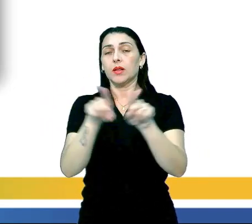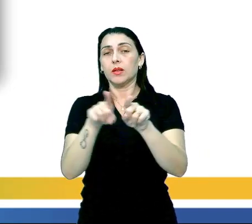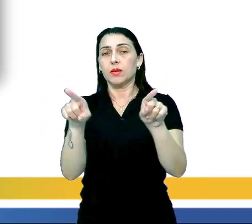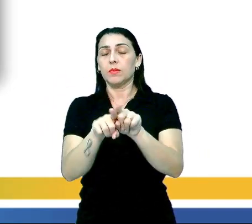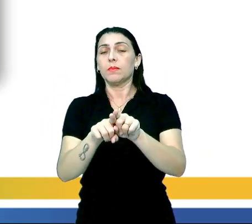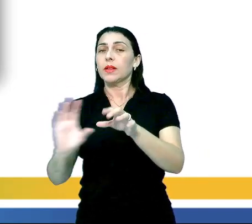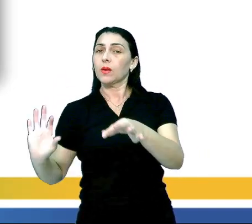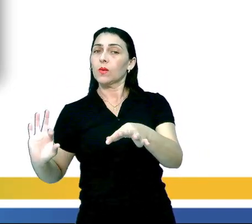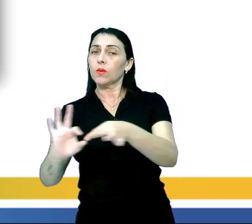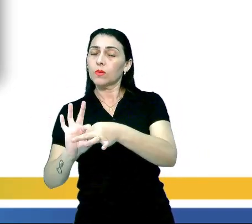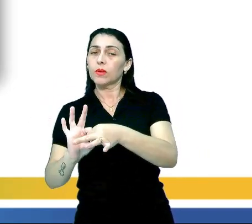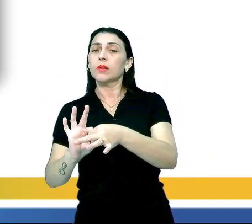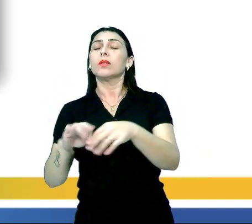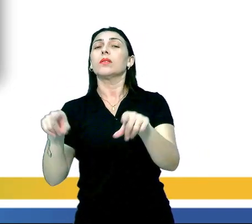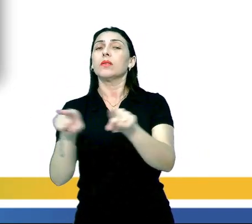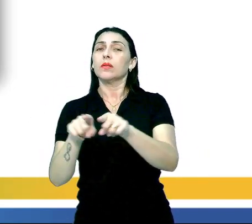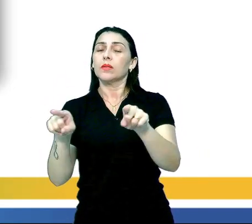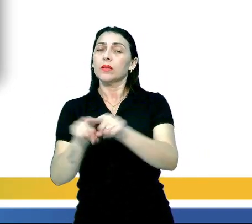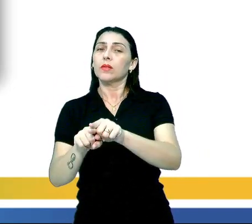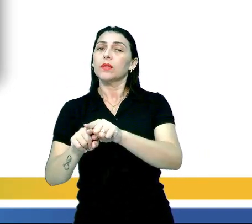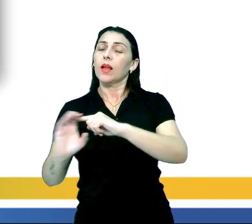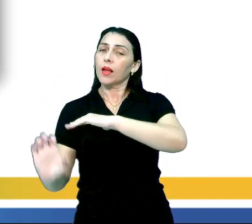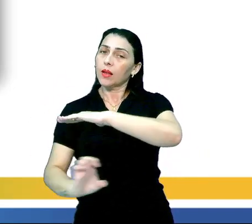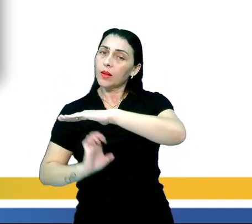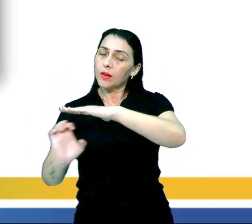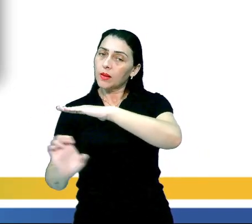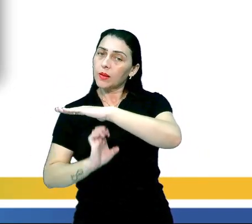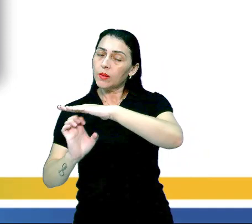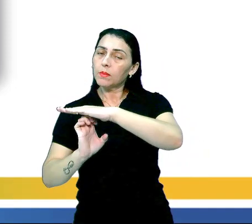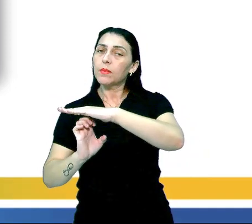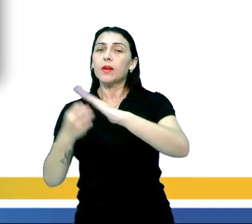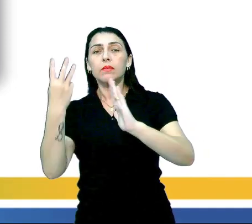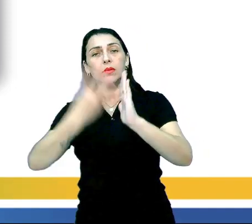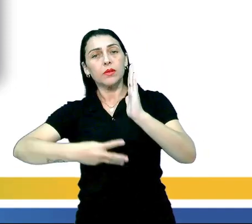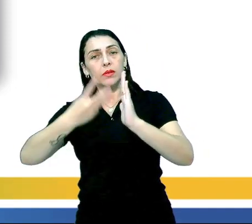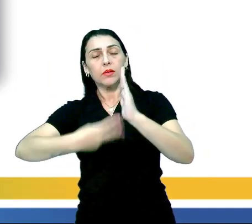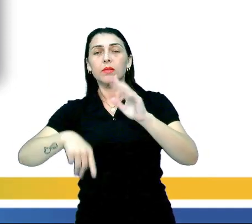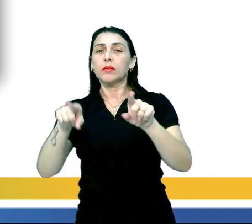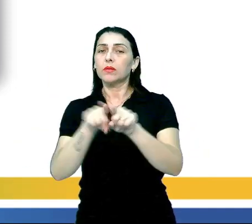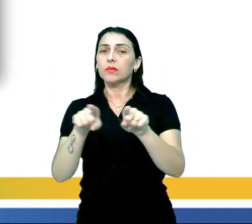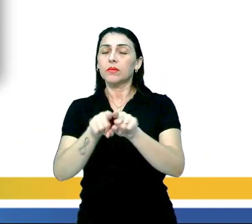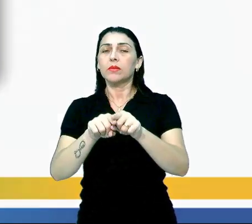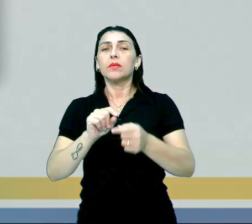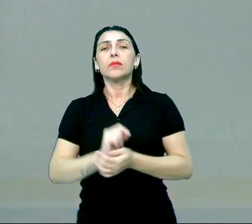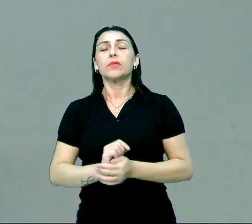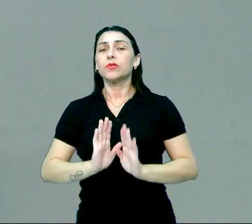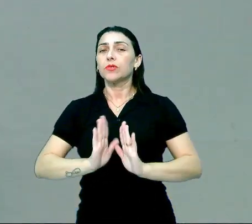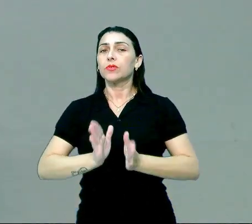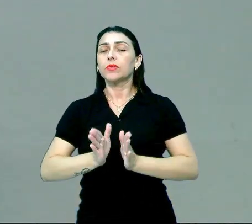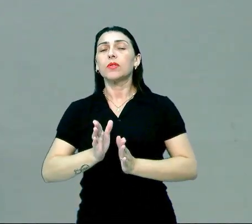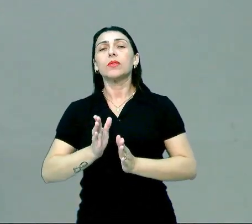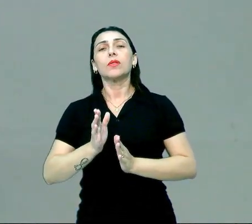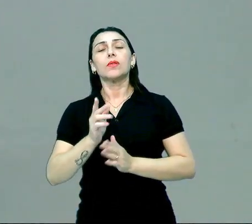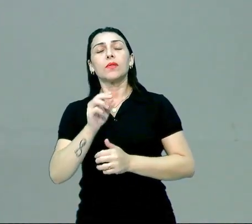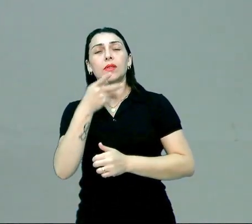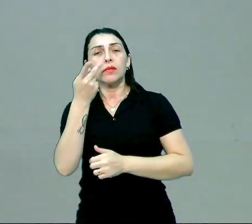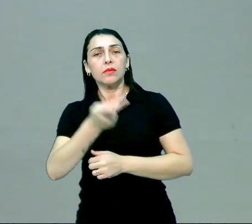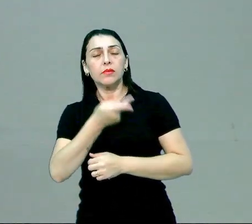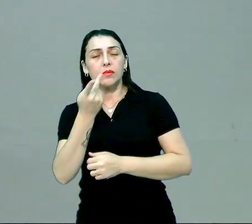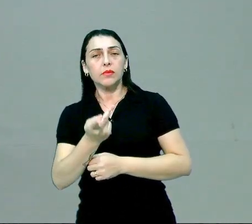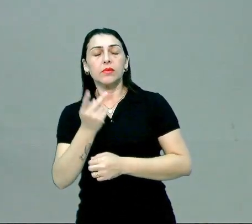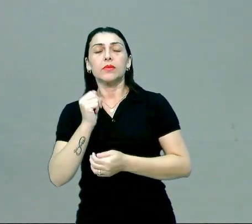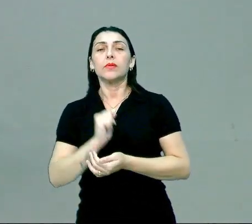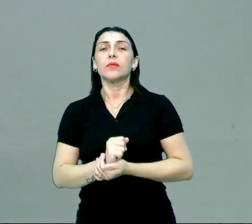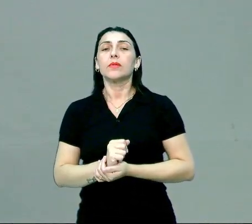está conectado justamente com a empresa terceirizada. Logo, já que nós estamos tratando a